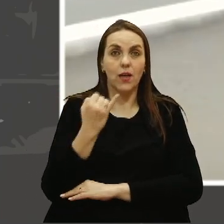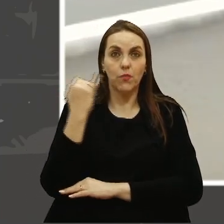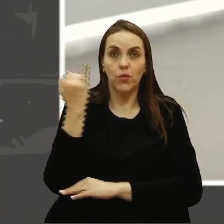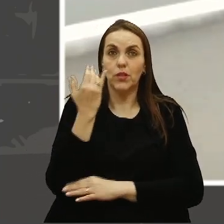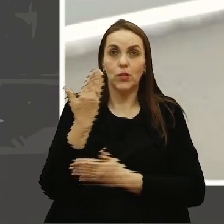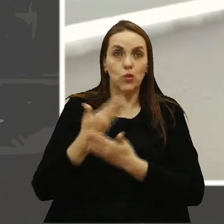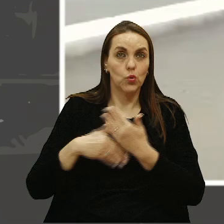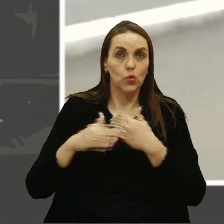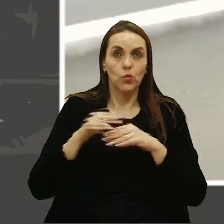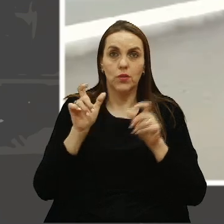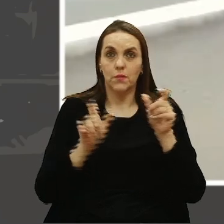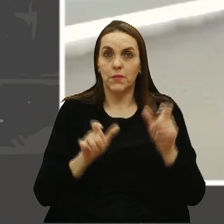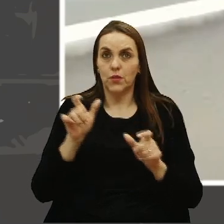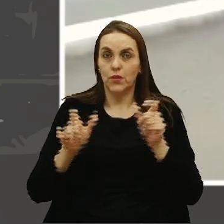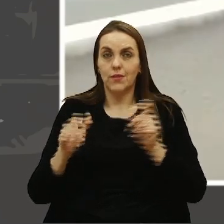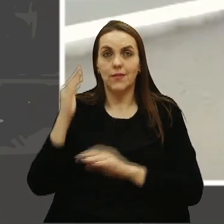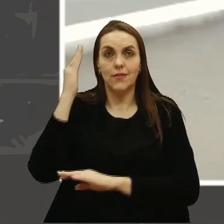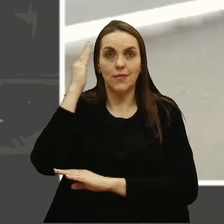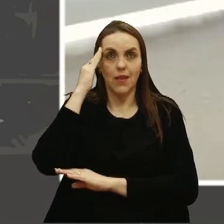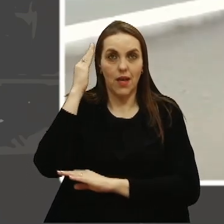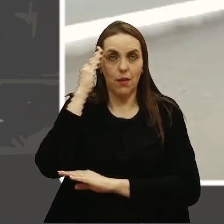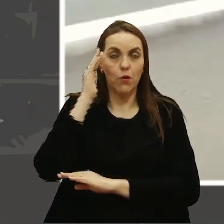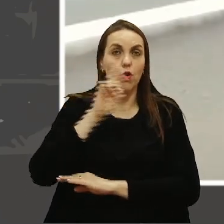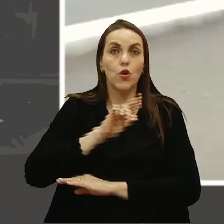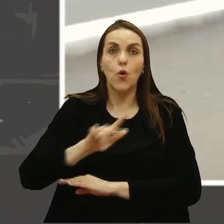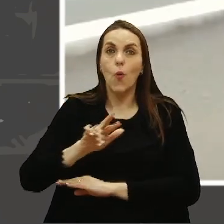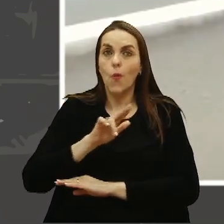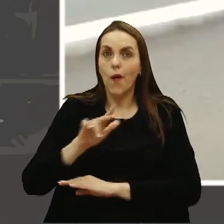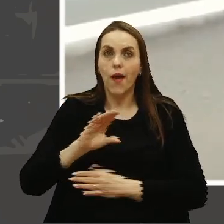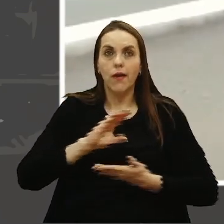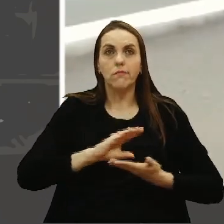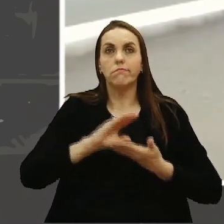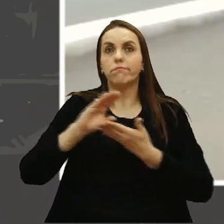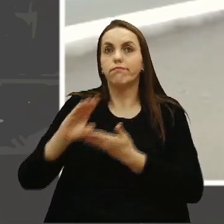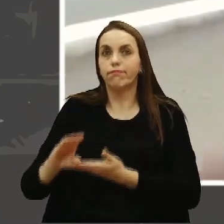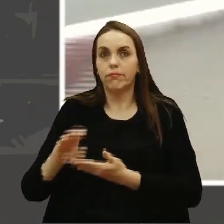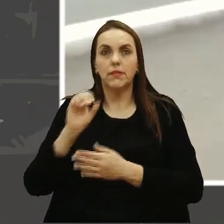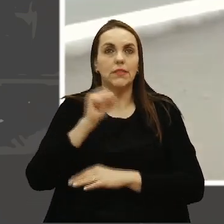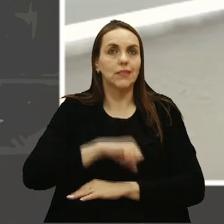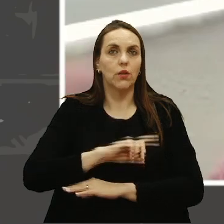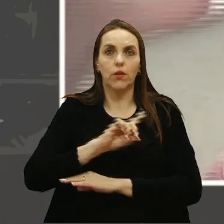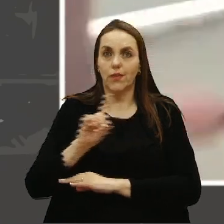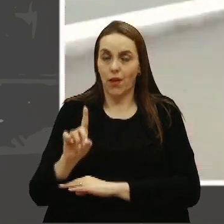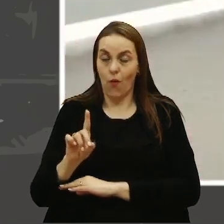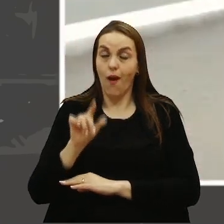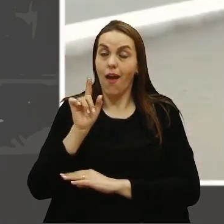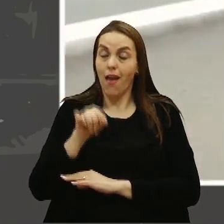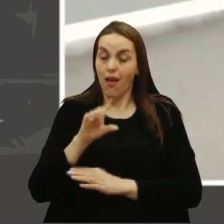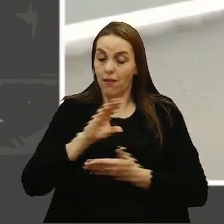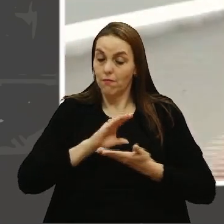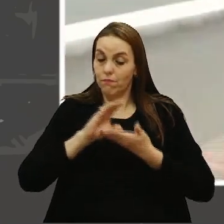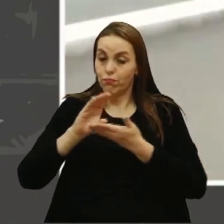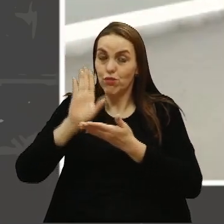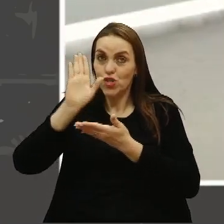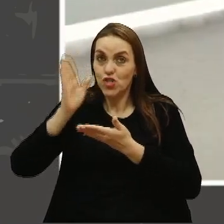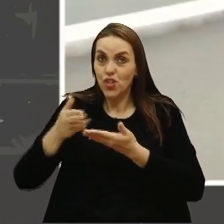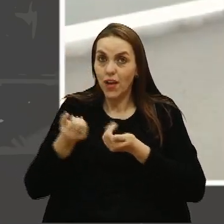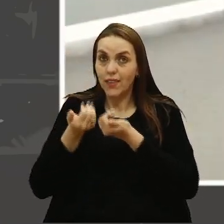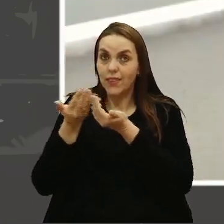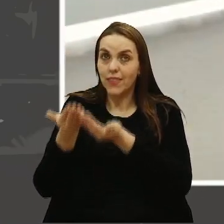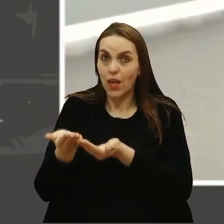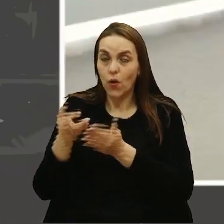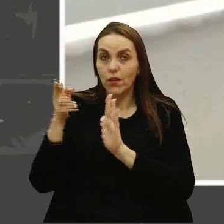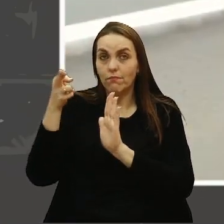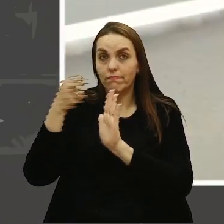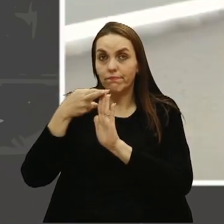pessoas saibam que não se trata disso. É regularizar aquele subsídio que já foi dado. Segundo